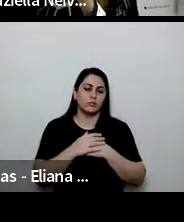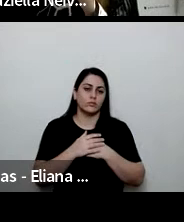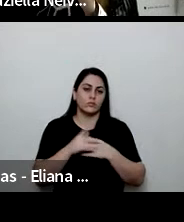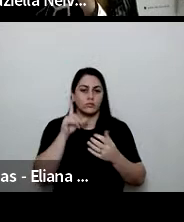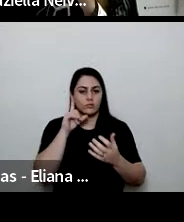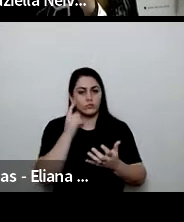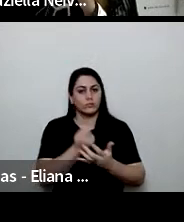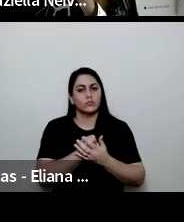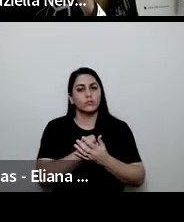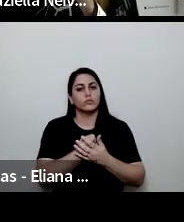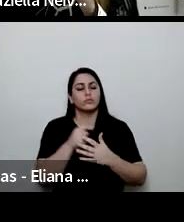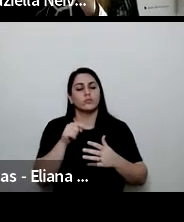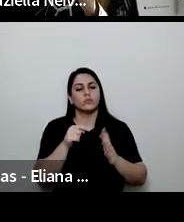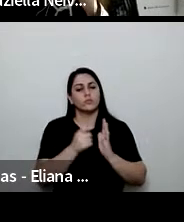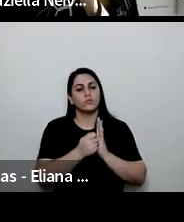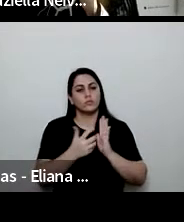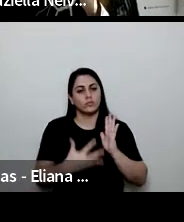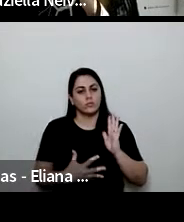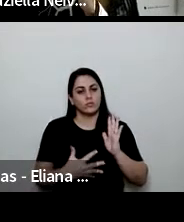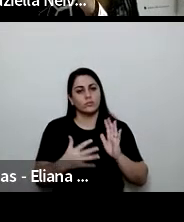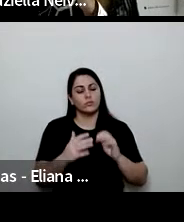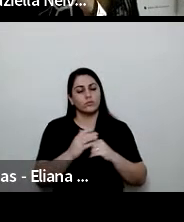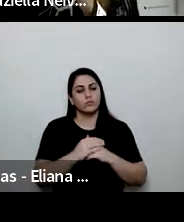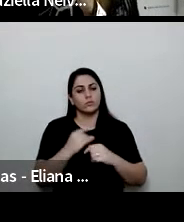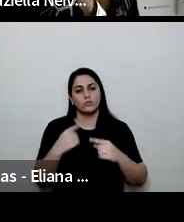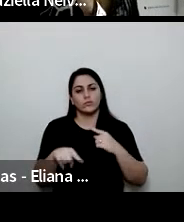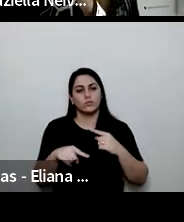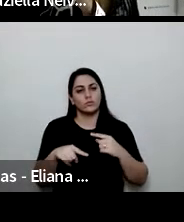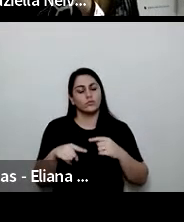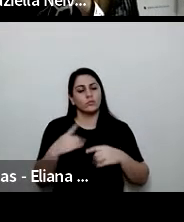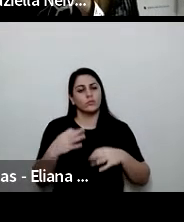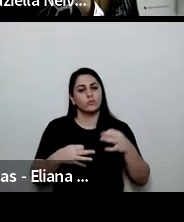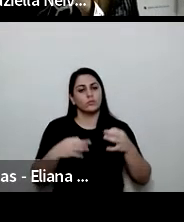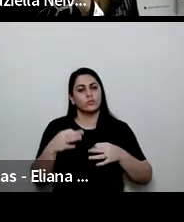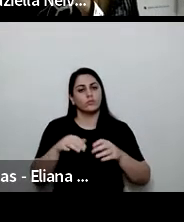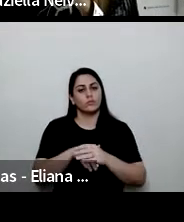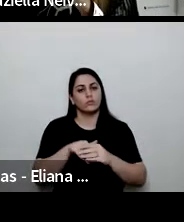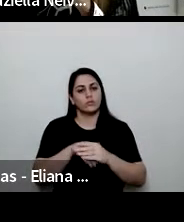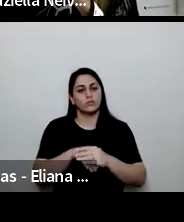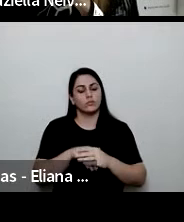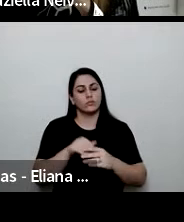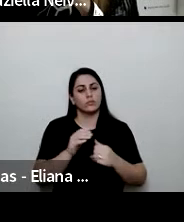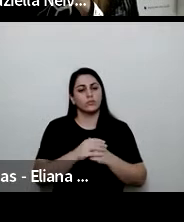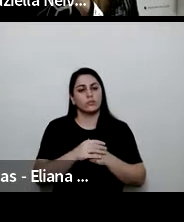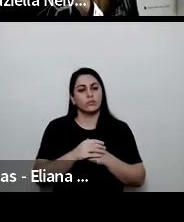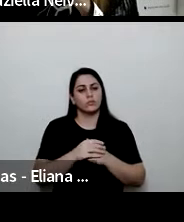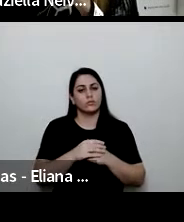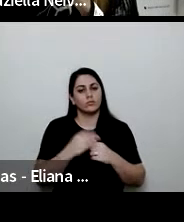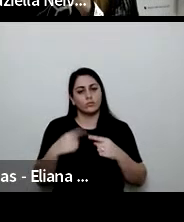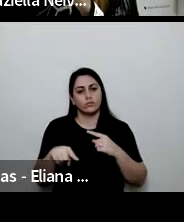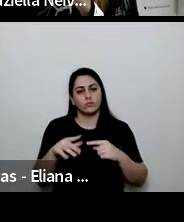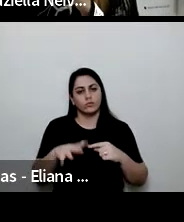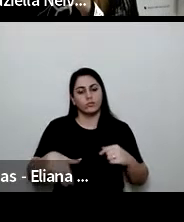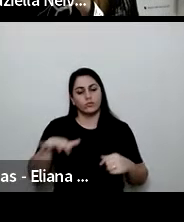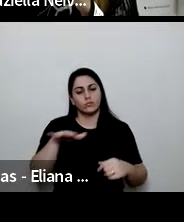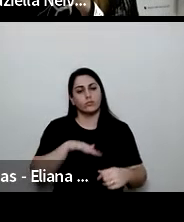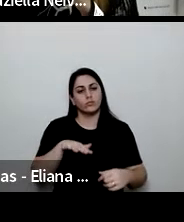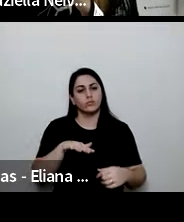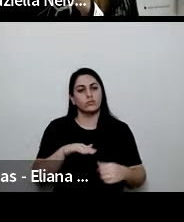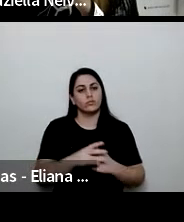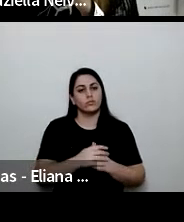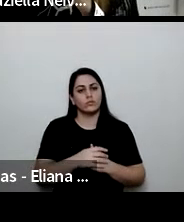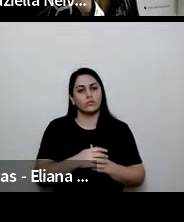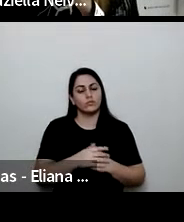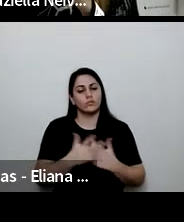agravo de instrumento não aquecer mas já na justiça eleitoral por falta de previsão em